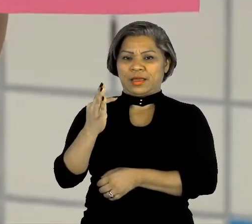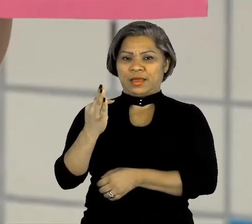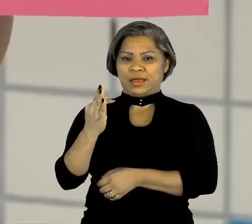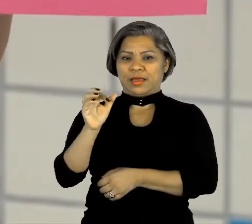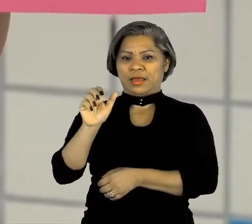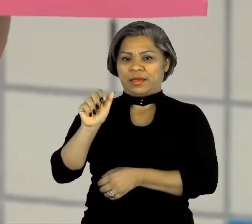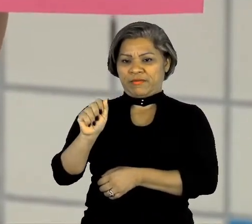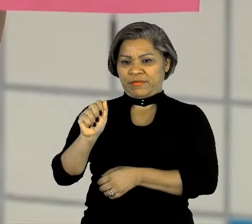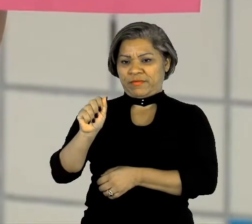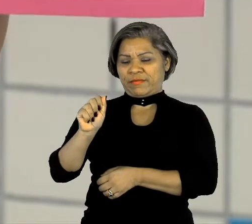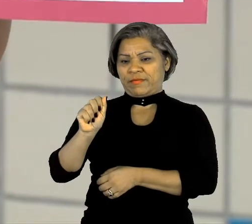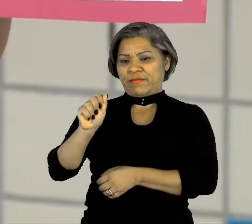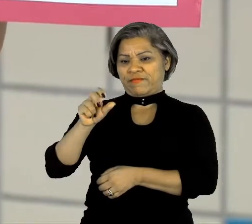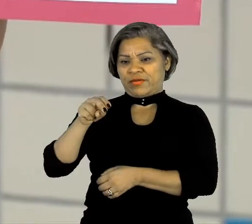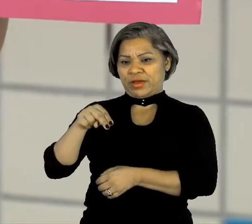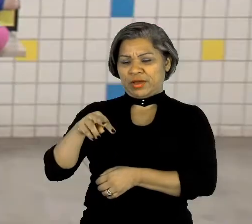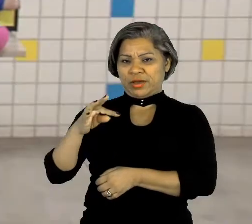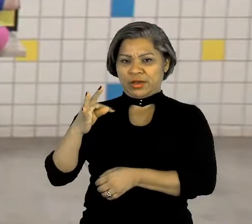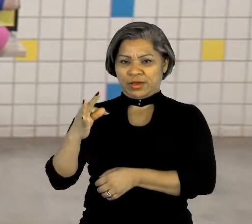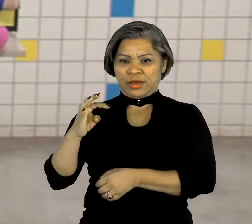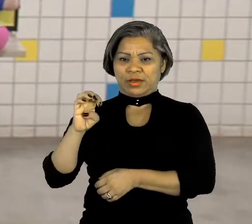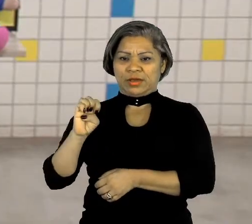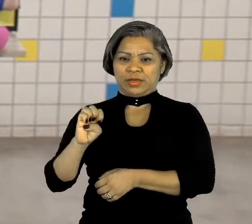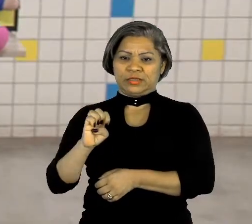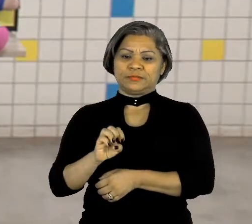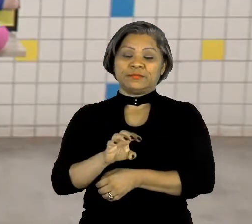Elefante. Quantas sílabas?